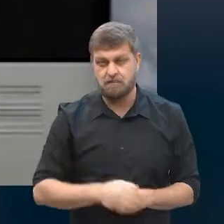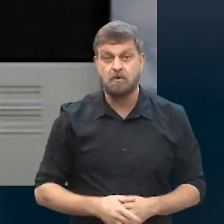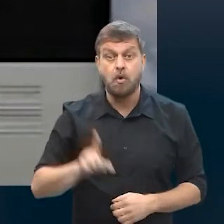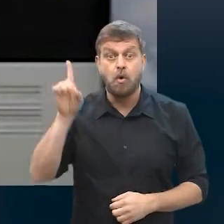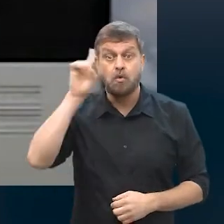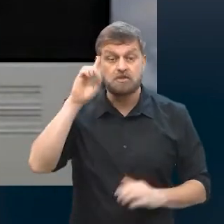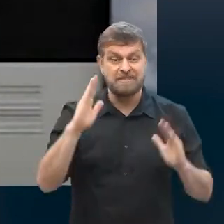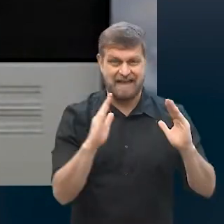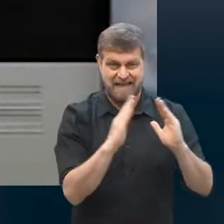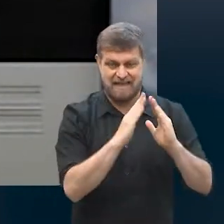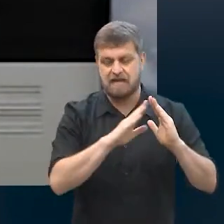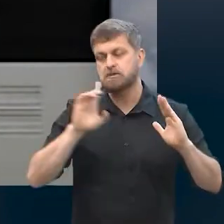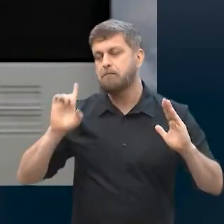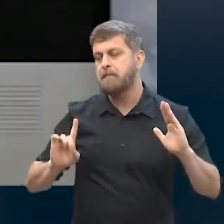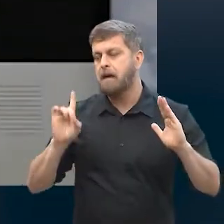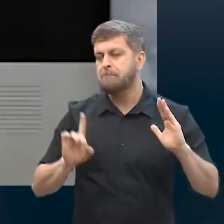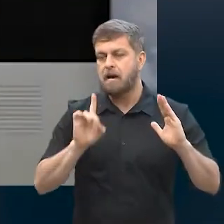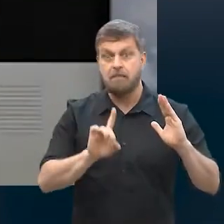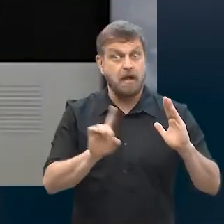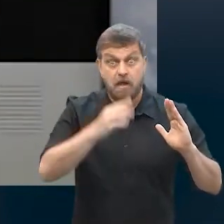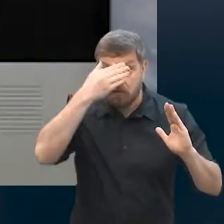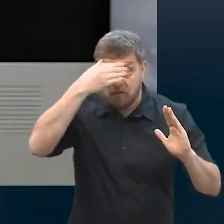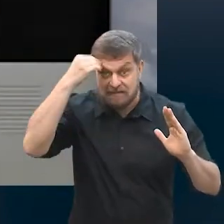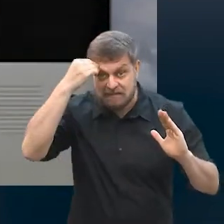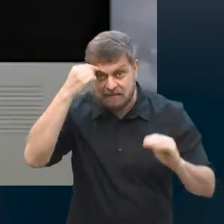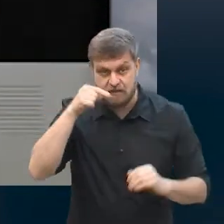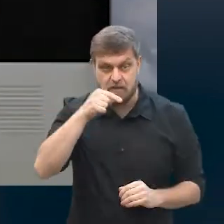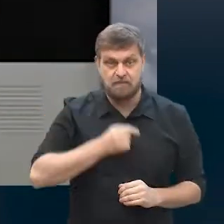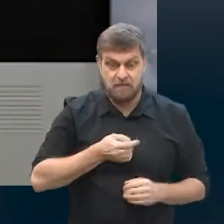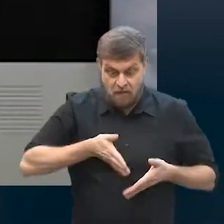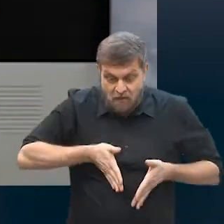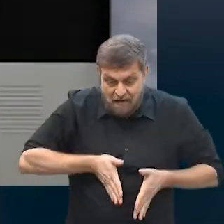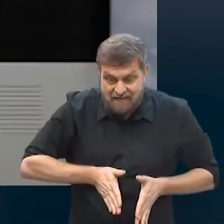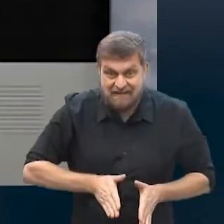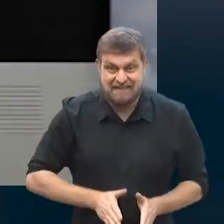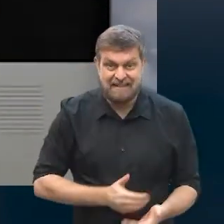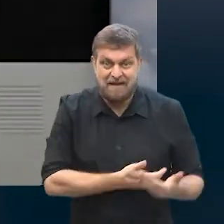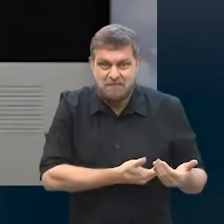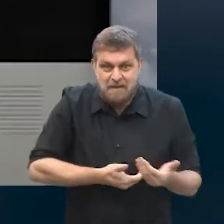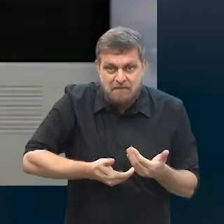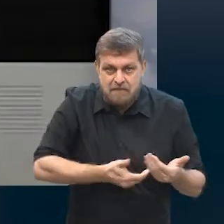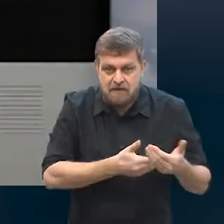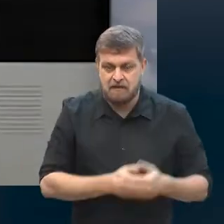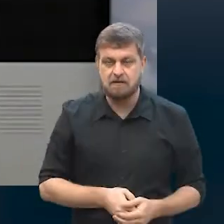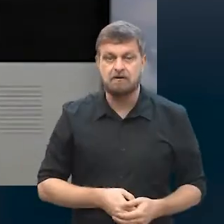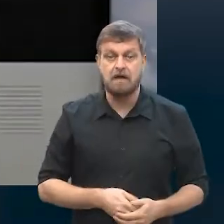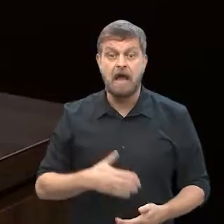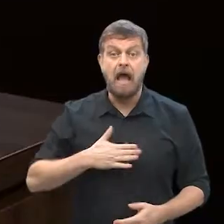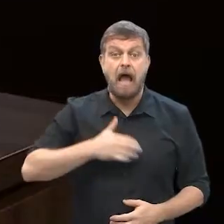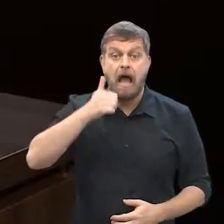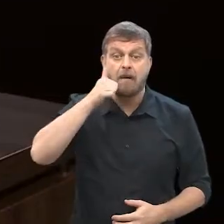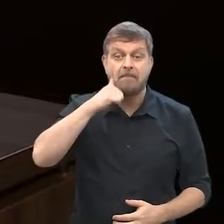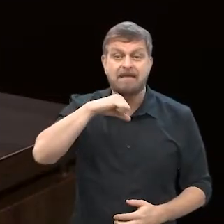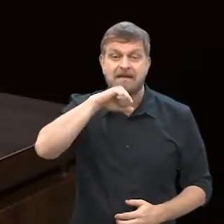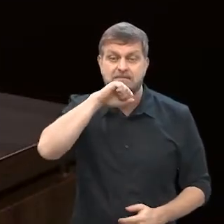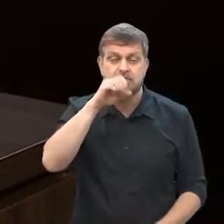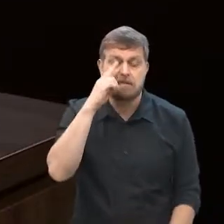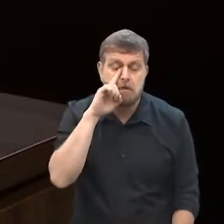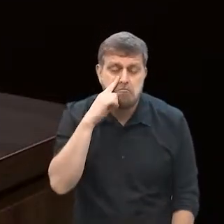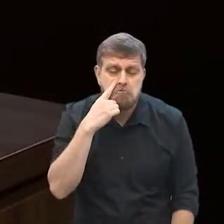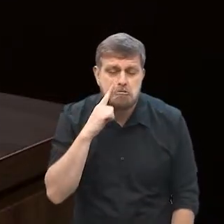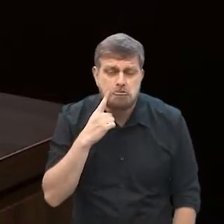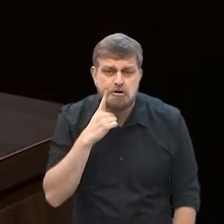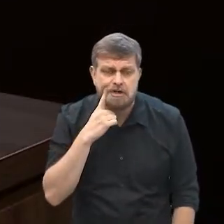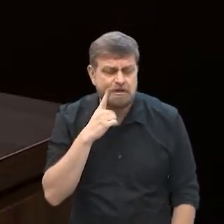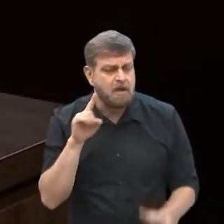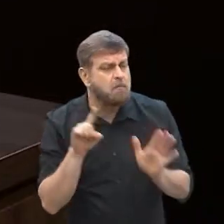em casa, nunca mais me esqueço disso, meus filhos tinham acabado de nascer, e eu cheguei em casa e minha esposa estava chorando. E eu falei, mas